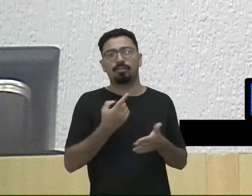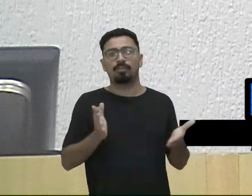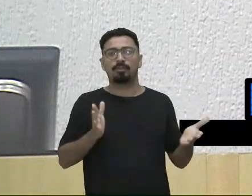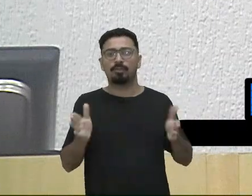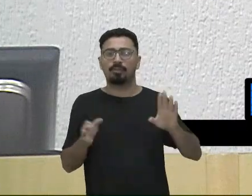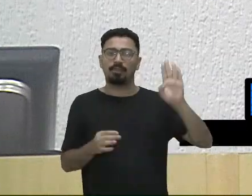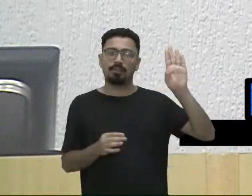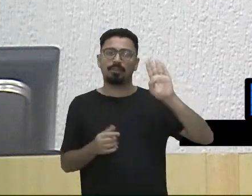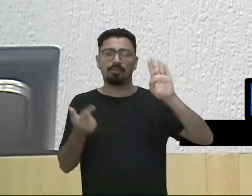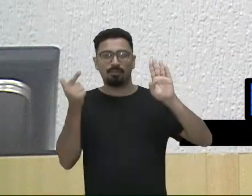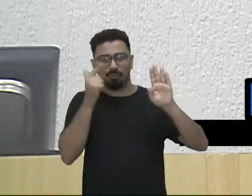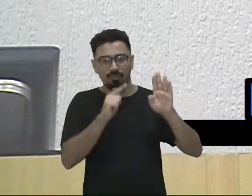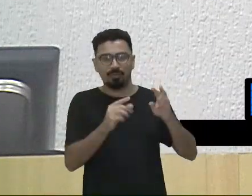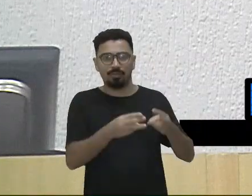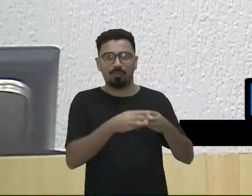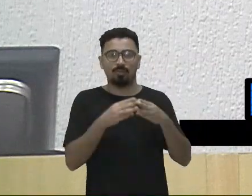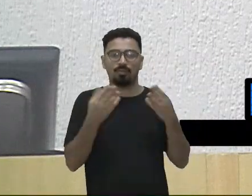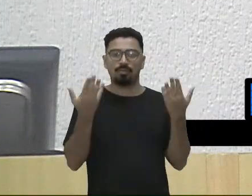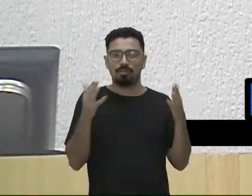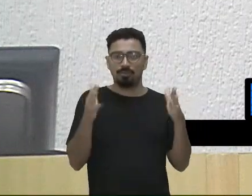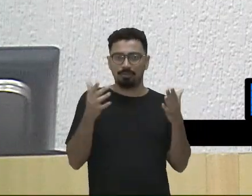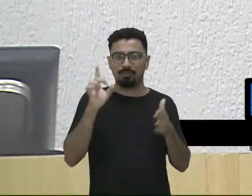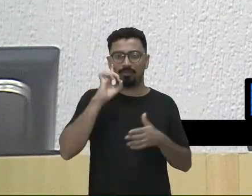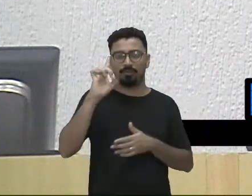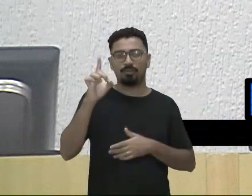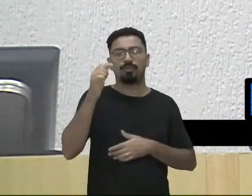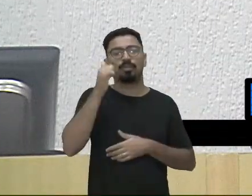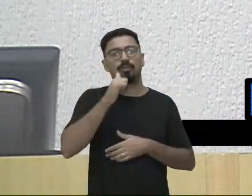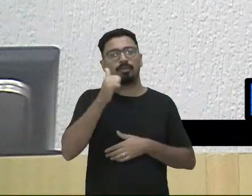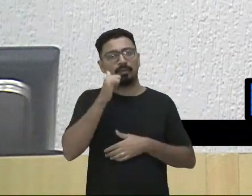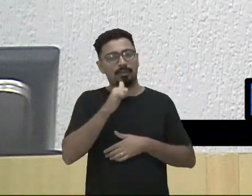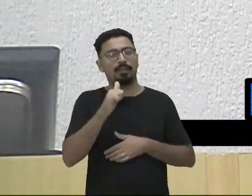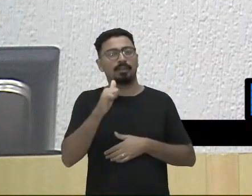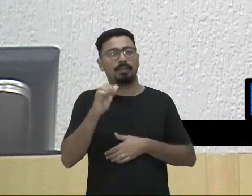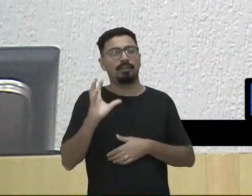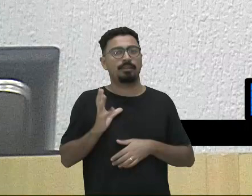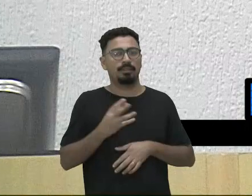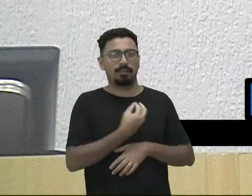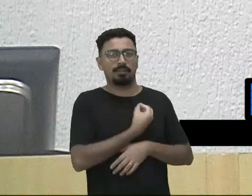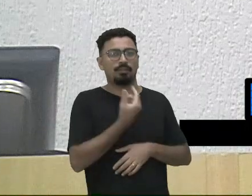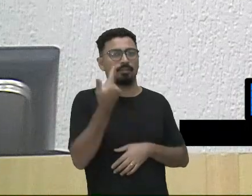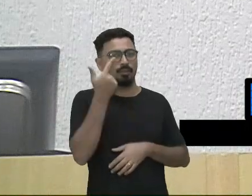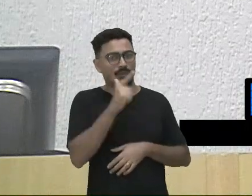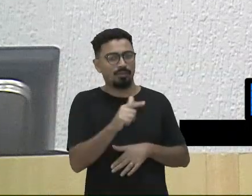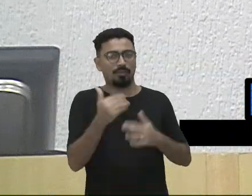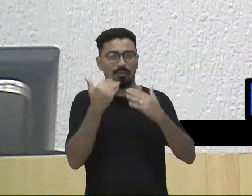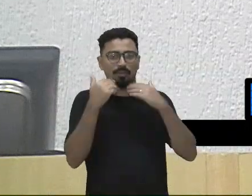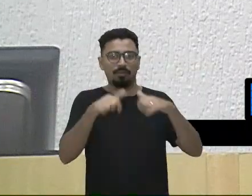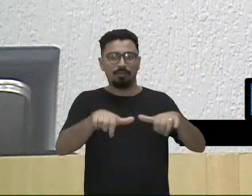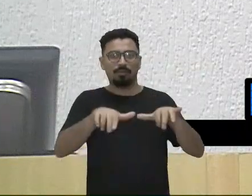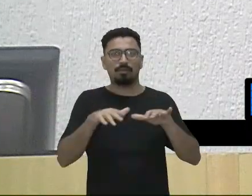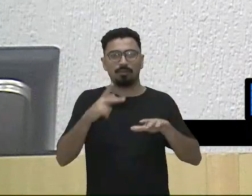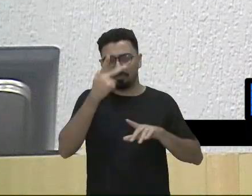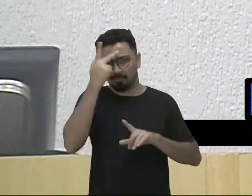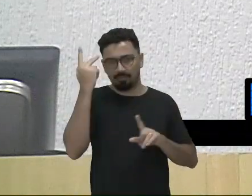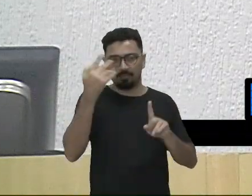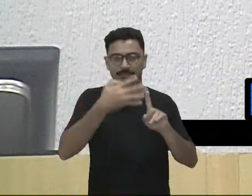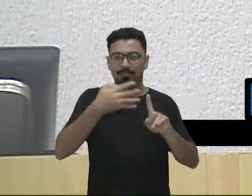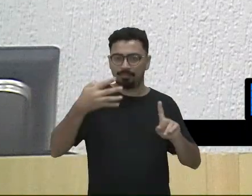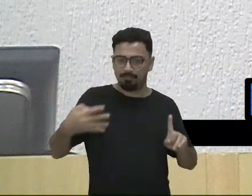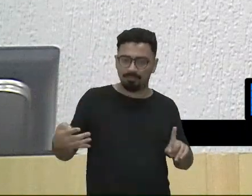gente conseguiu uma moção de aplausos no Dia da Mulher para uma mulher trans, a gente conseguiu fazer a primeira audiência para pessoas LGBTQIAPN+,